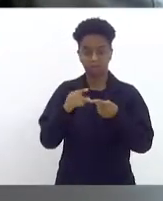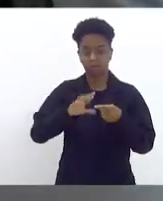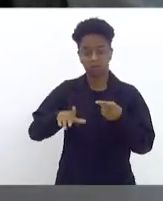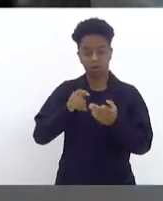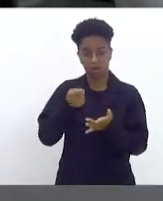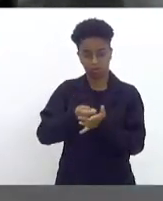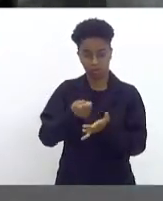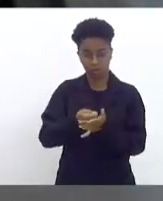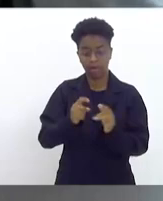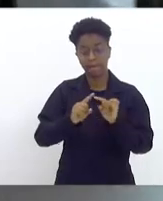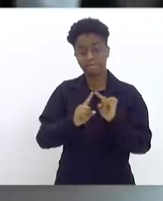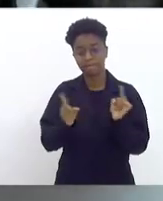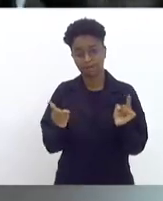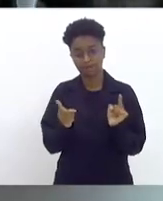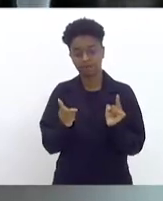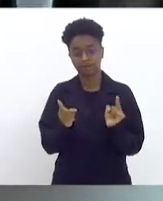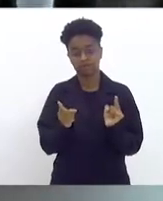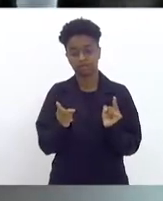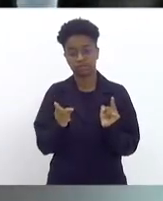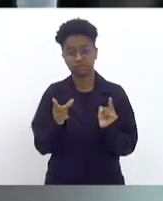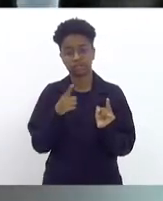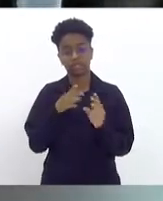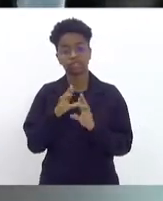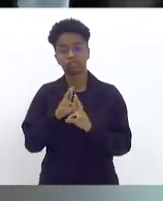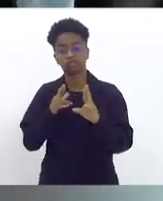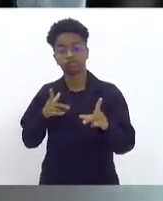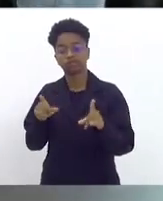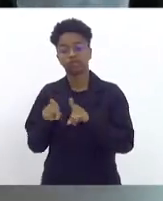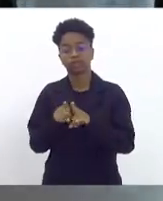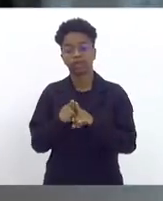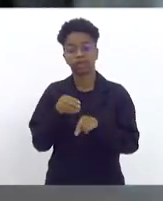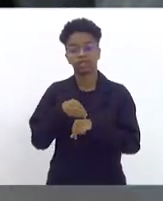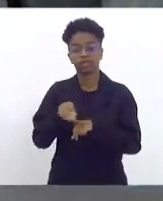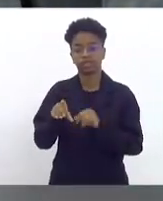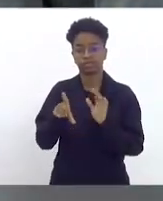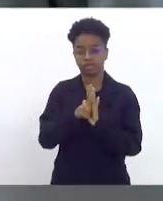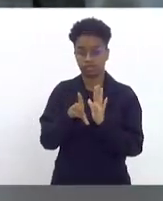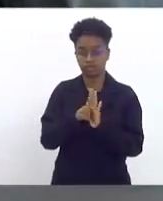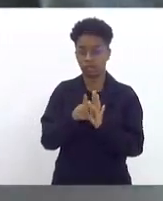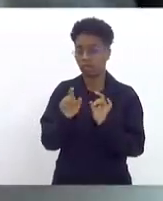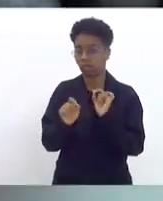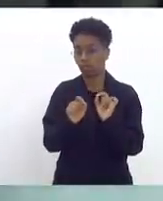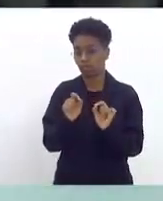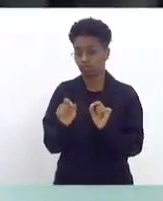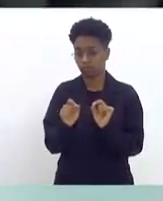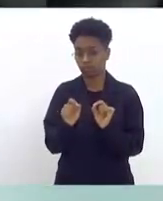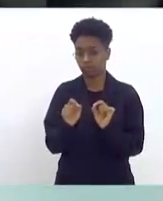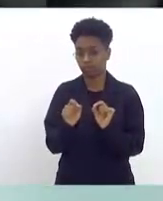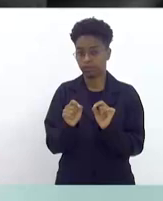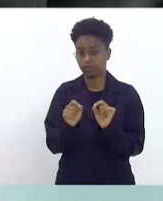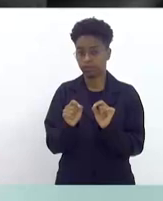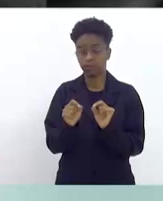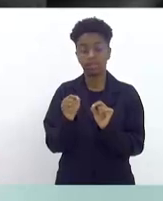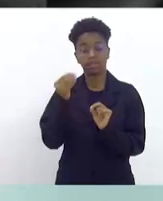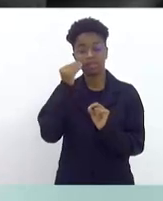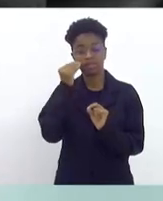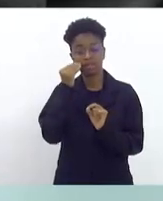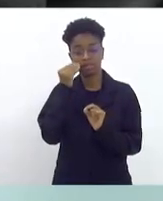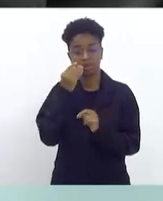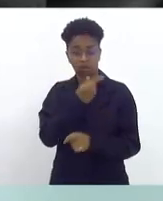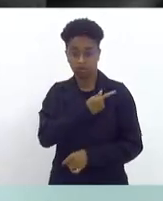e por outro lado ele tem uma diferenciação na educação Legislativa que é o de instrumentalizar o governo